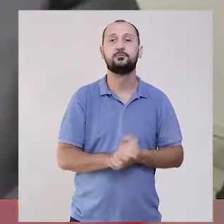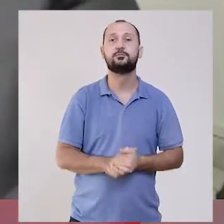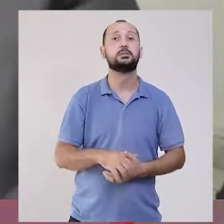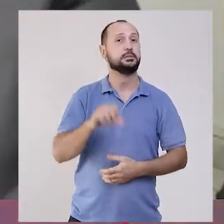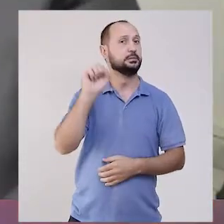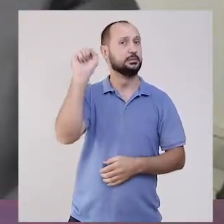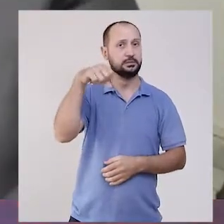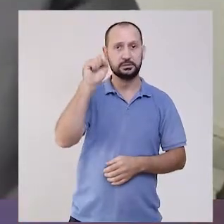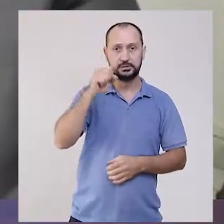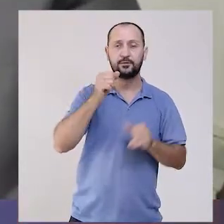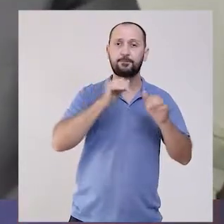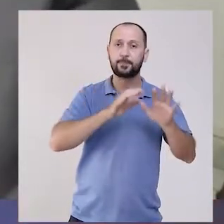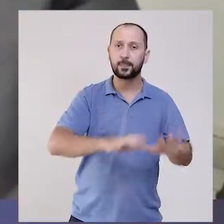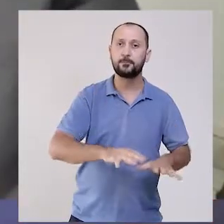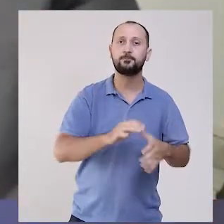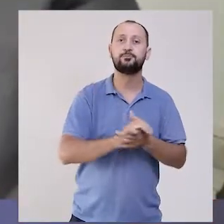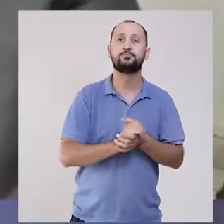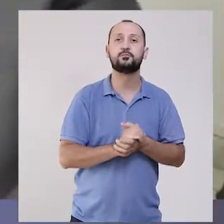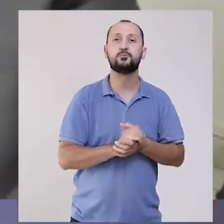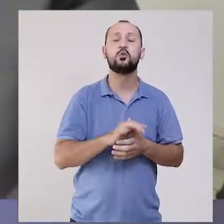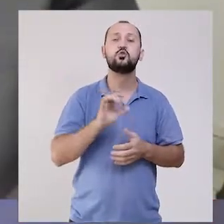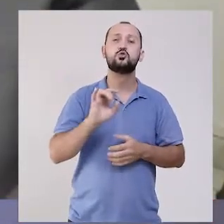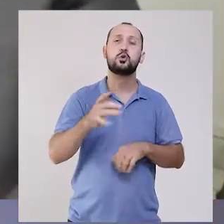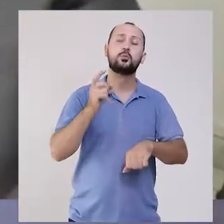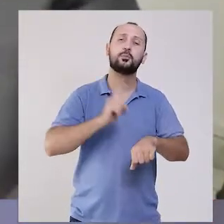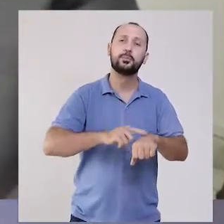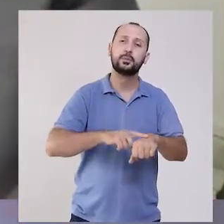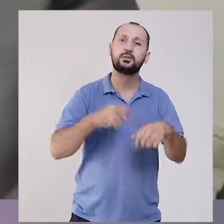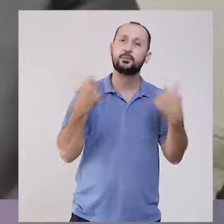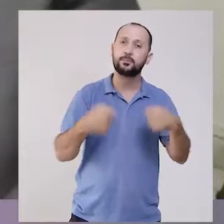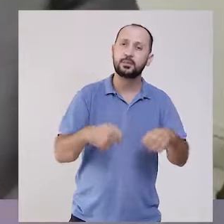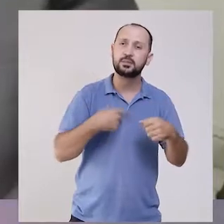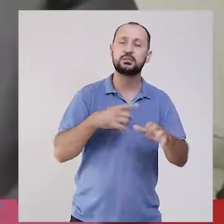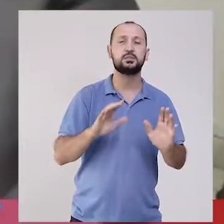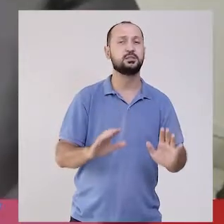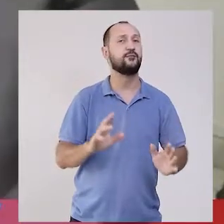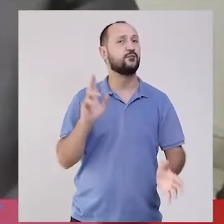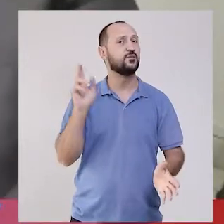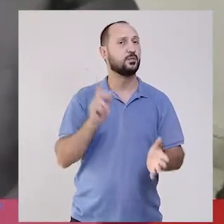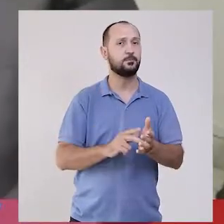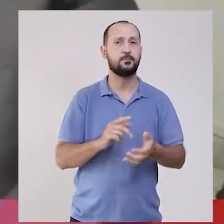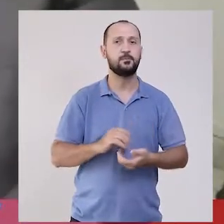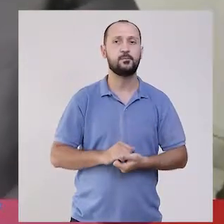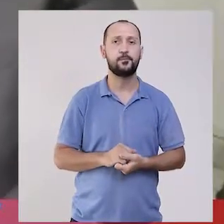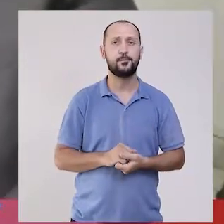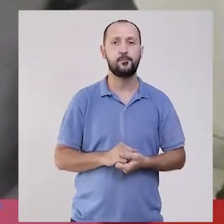casa. Permaneça em casa, que saia extremamente necessário, que faça. Olha,